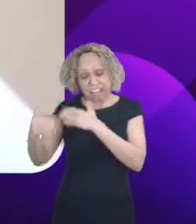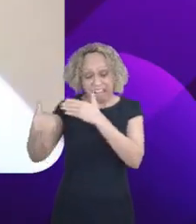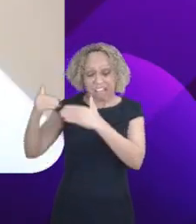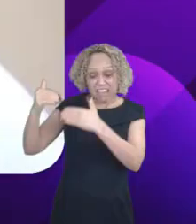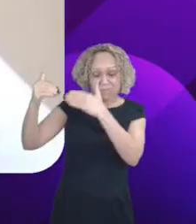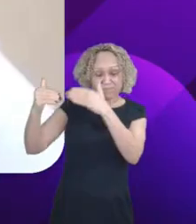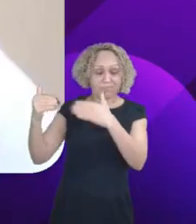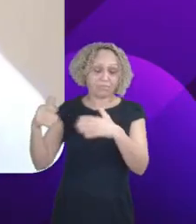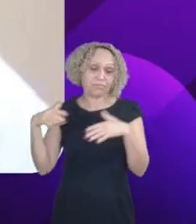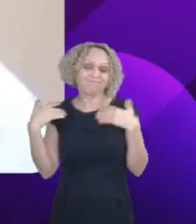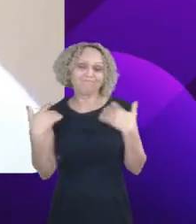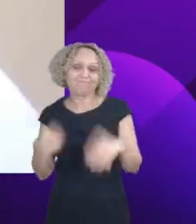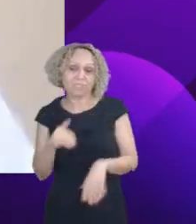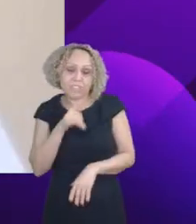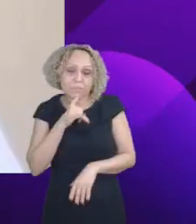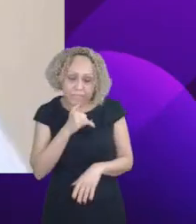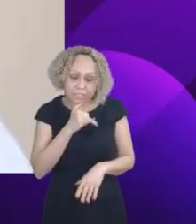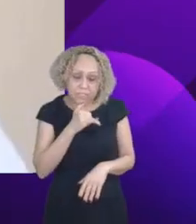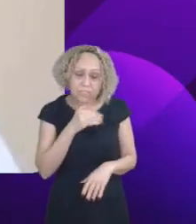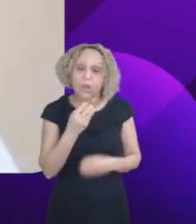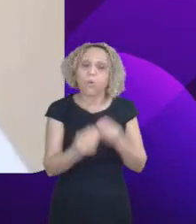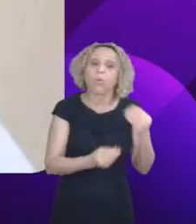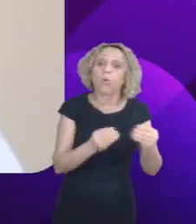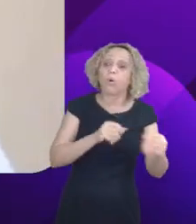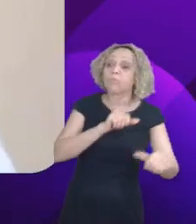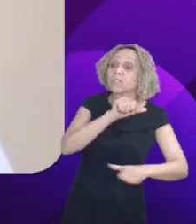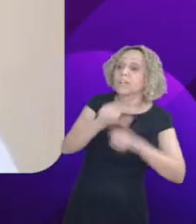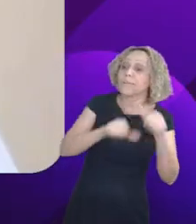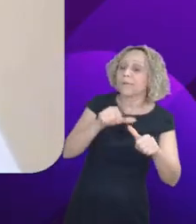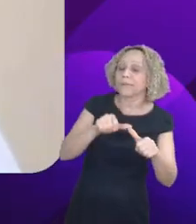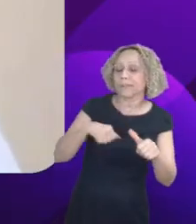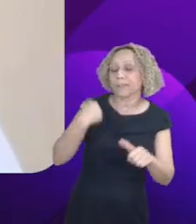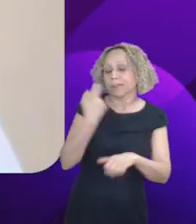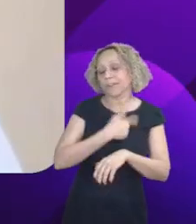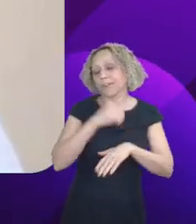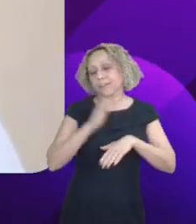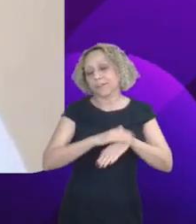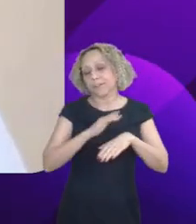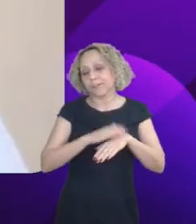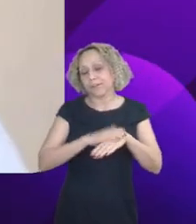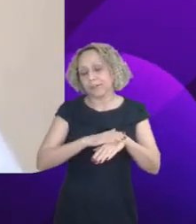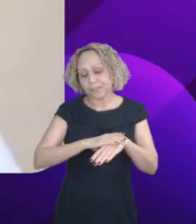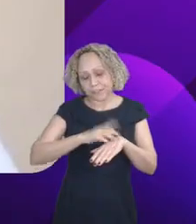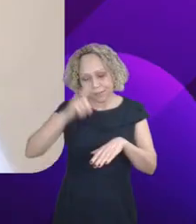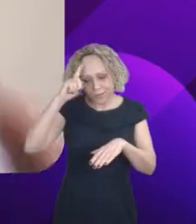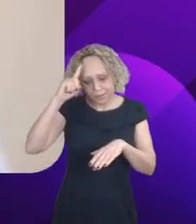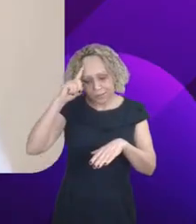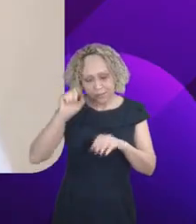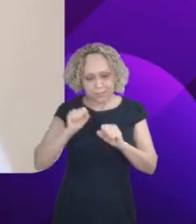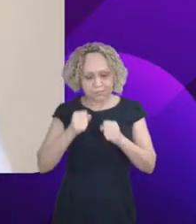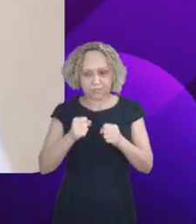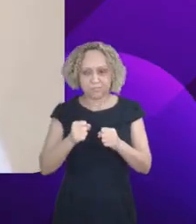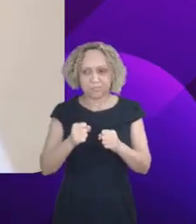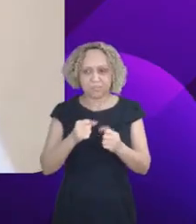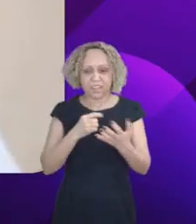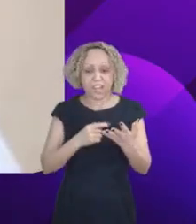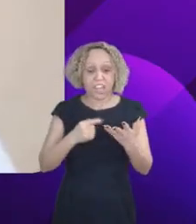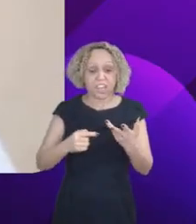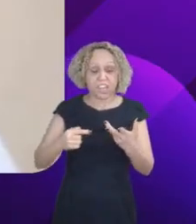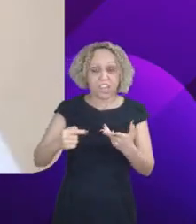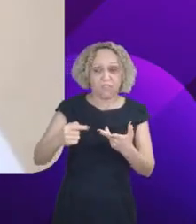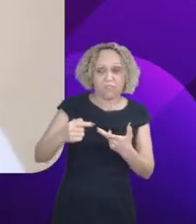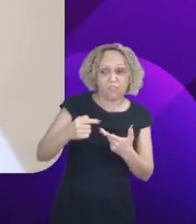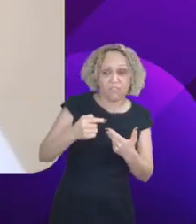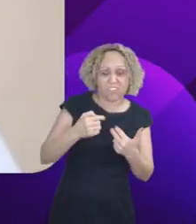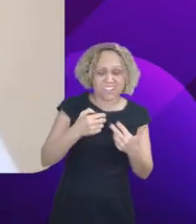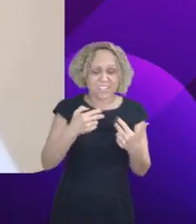nós. A mudança, ela se faz com o nosso trabalho, com a nossa atuação, com o nosso diálogo. Existem muitos mitos sobre a violência